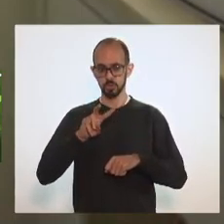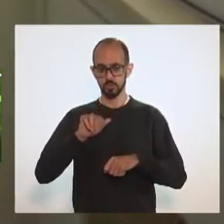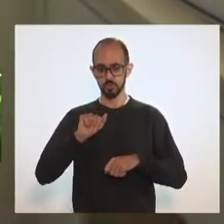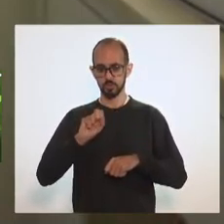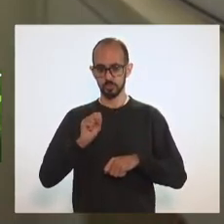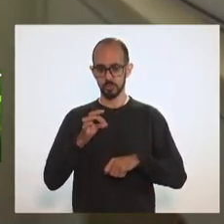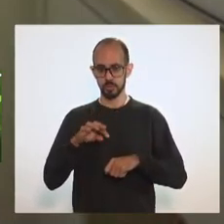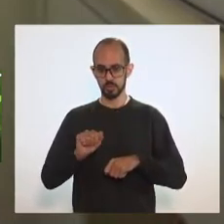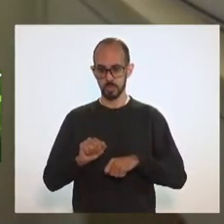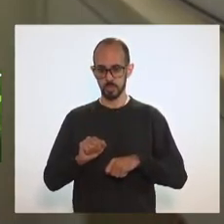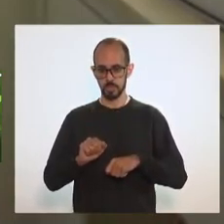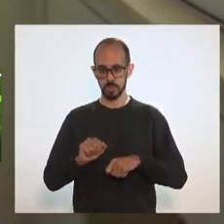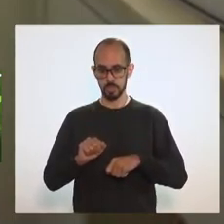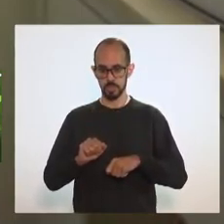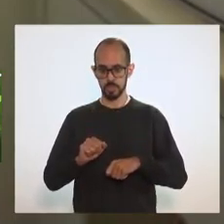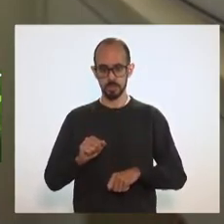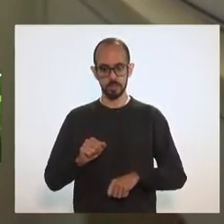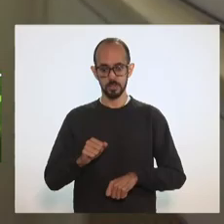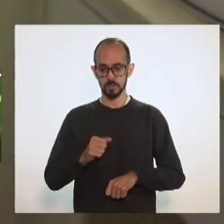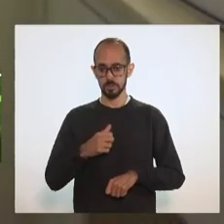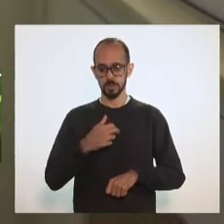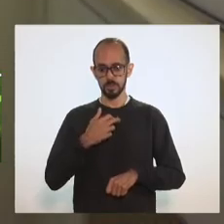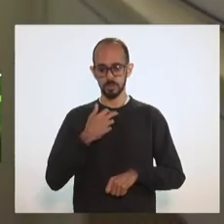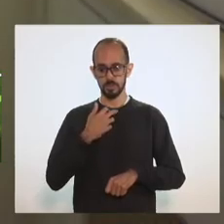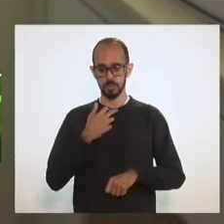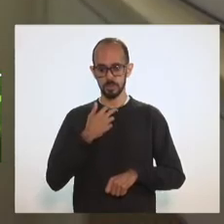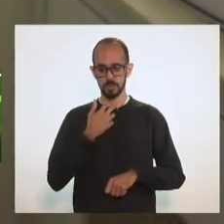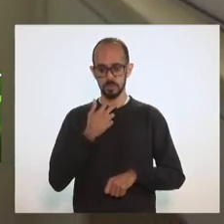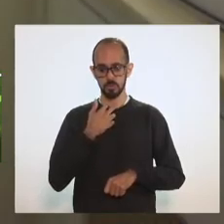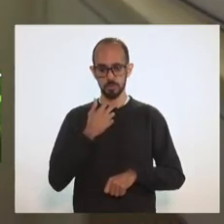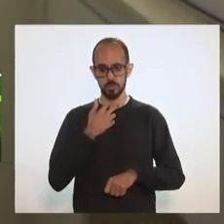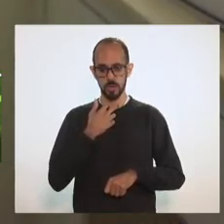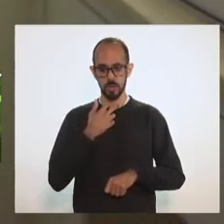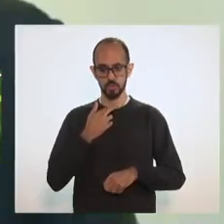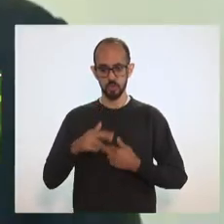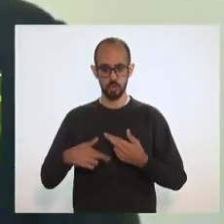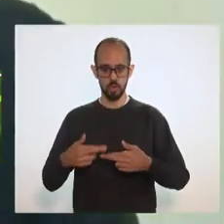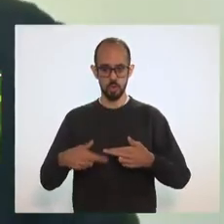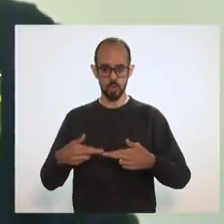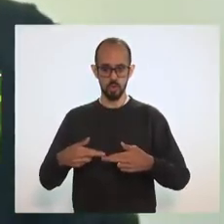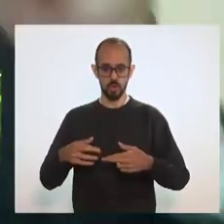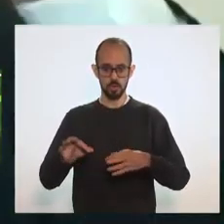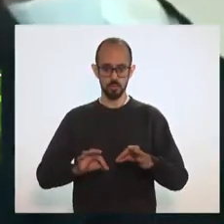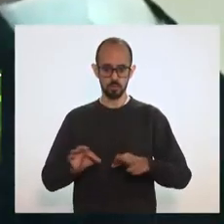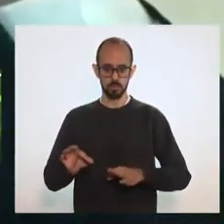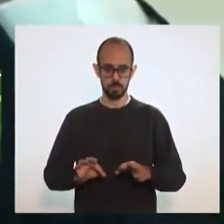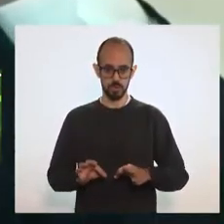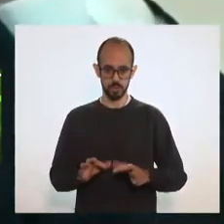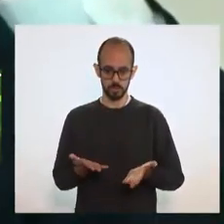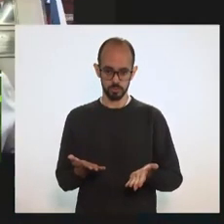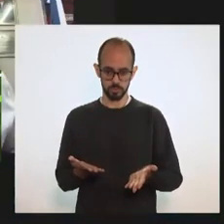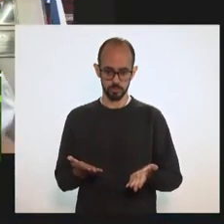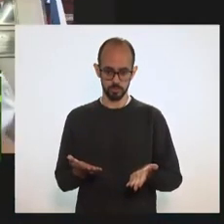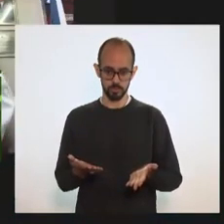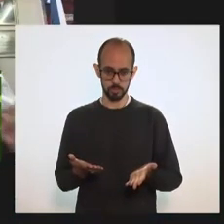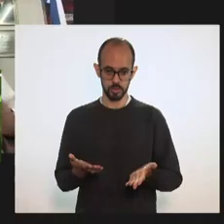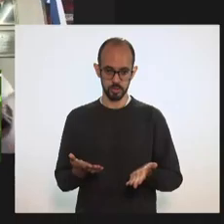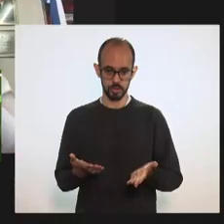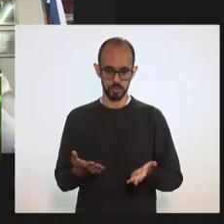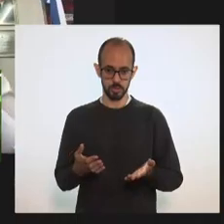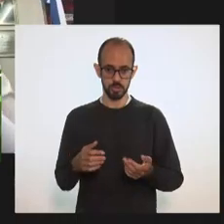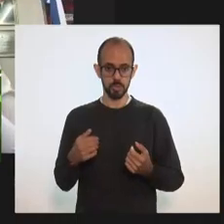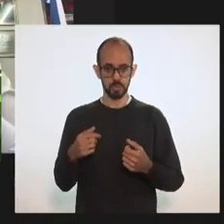falando sério. Vossa Excelência tem razão, a gente está falando agora em critério da CCJ. A gente tem que,